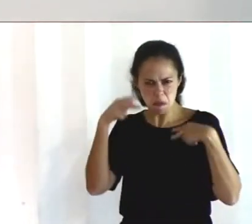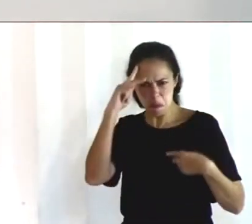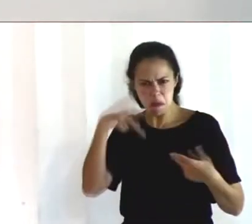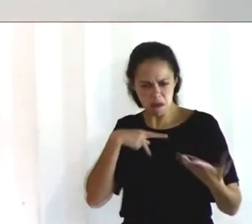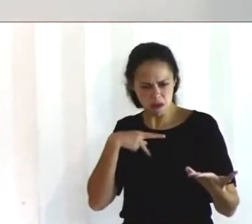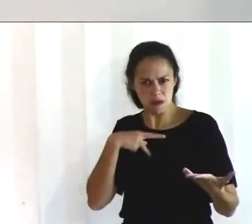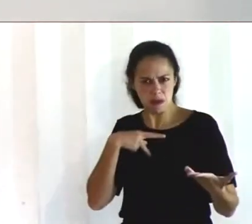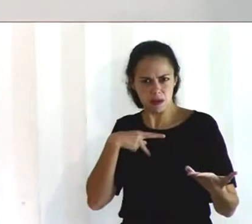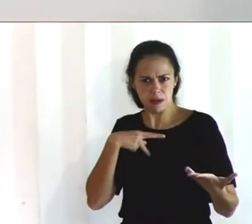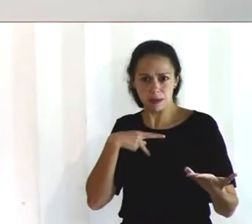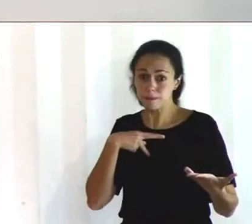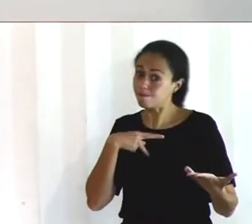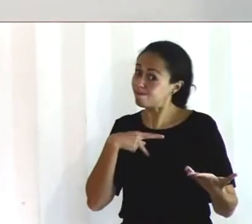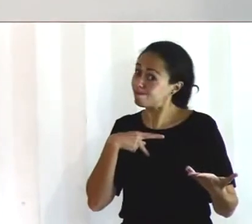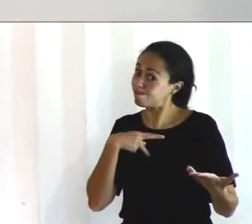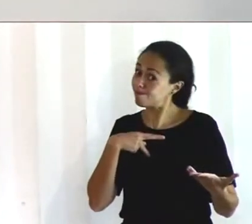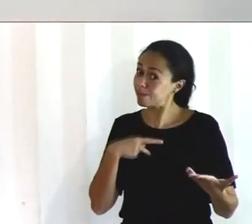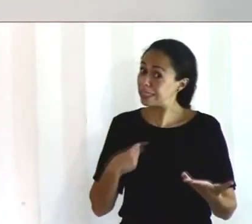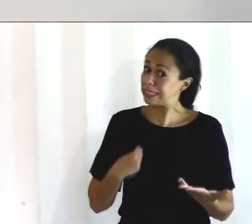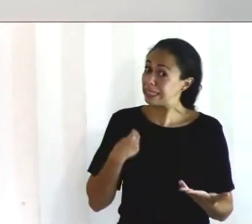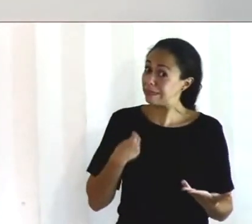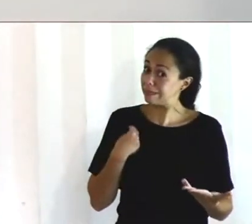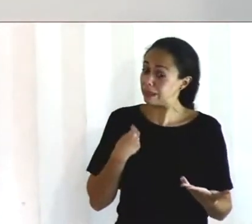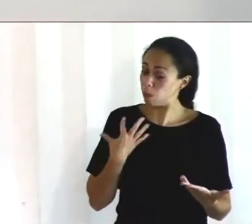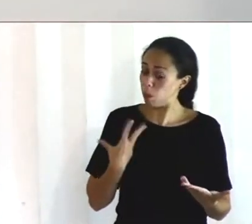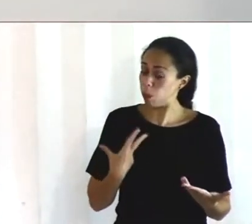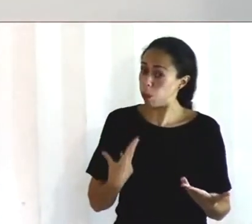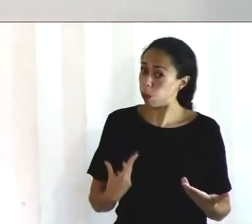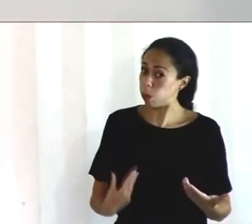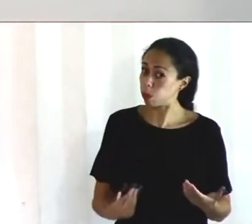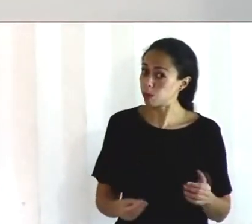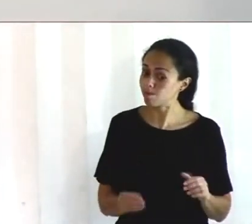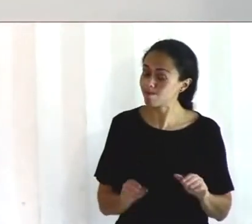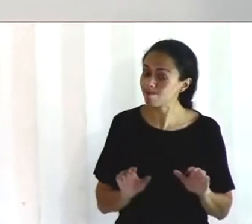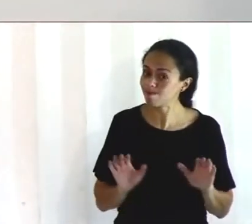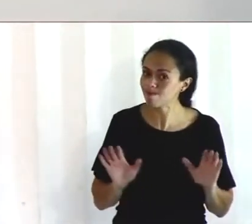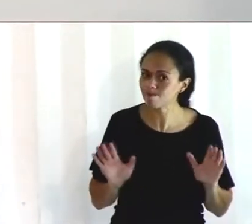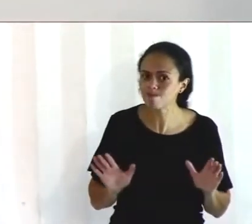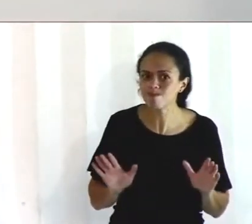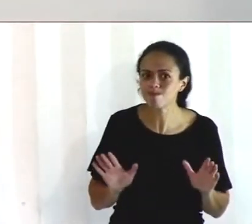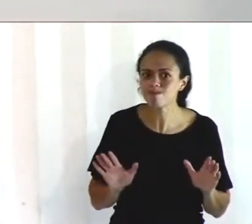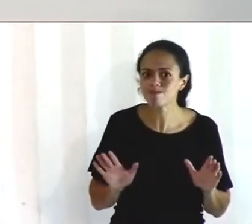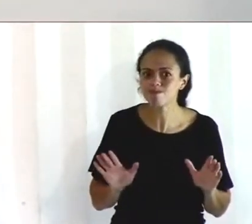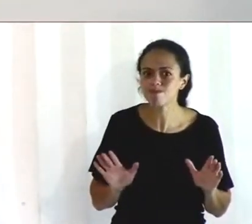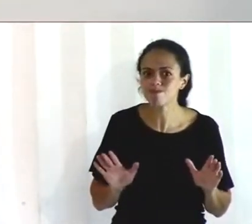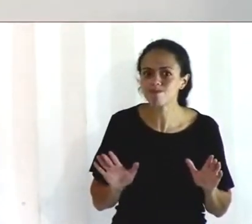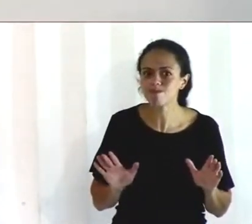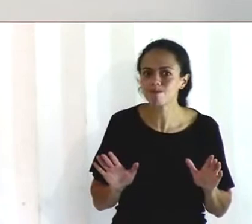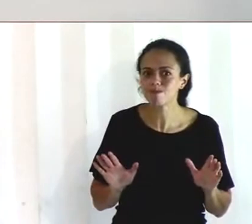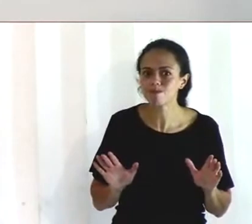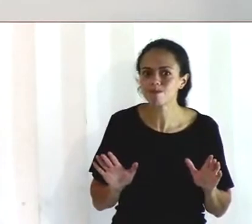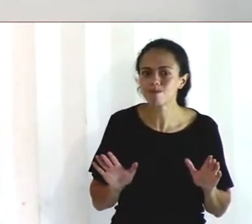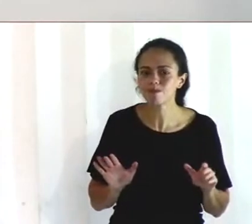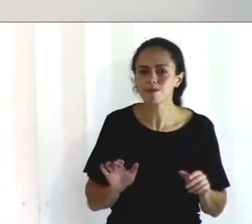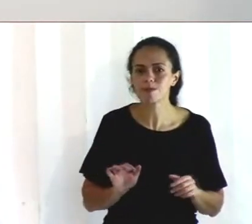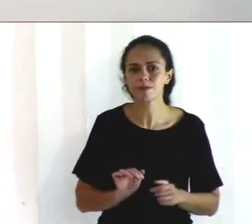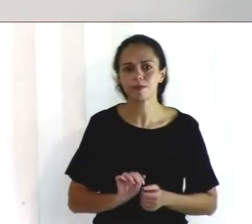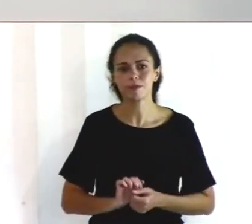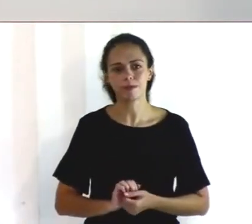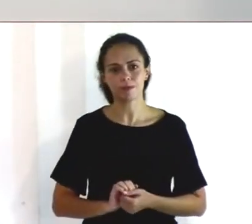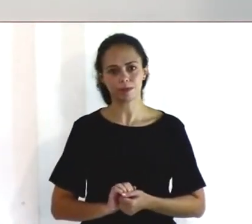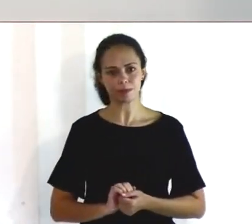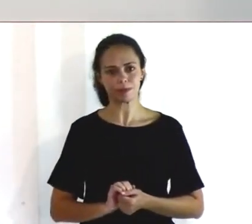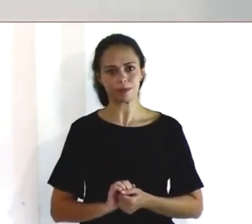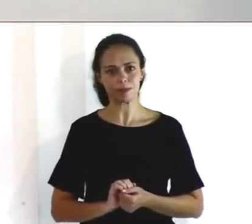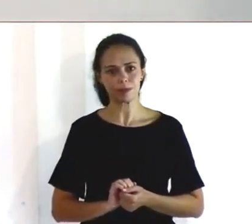Jesus e o poder da cura. Será que Jesus precisaria nos curar em alguma coisa? Lembrem